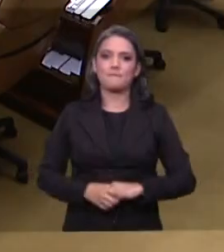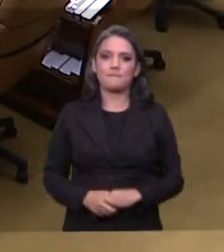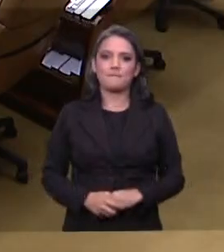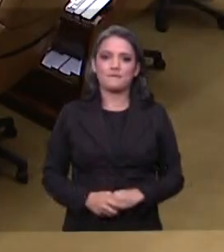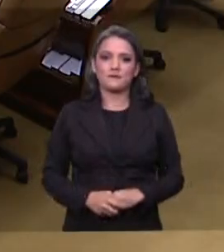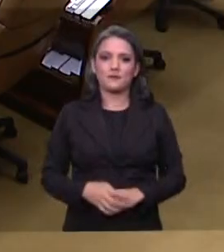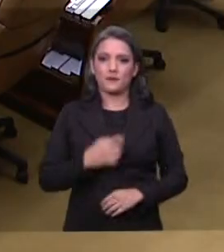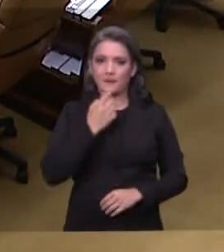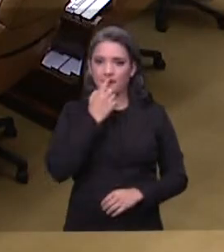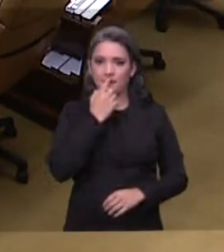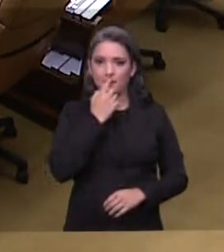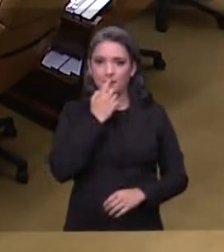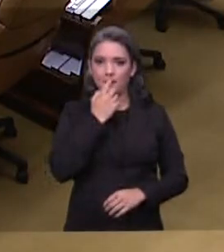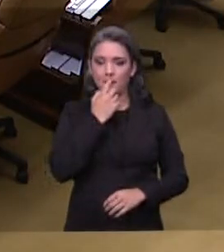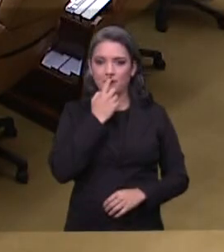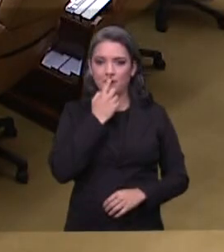sazonal.